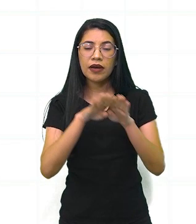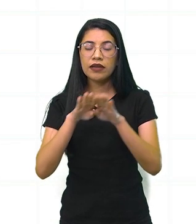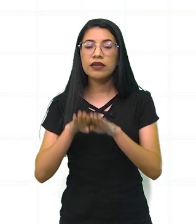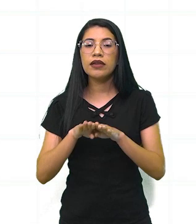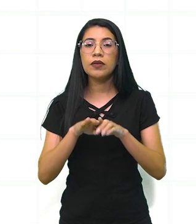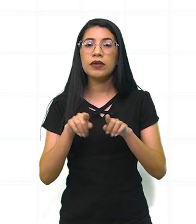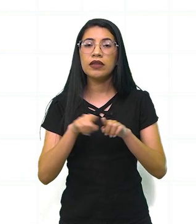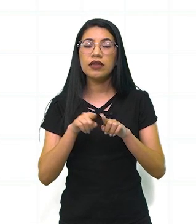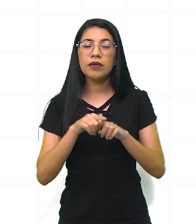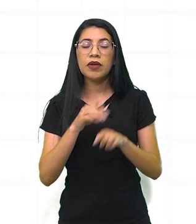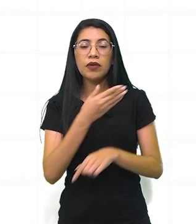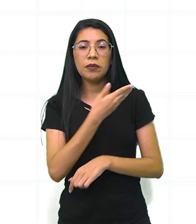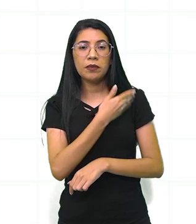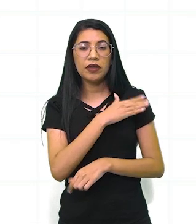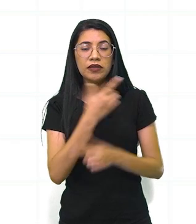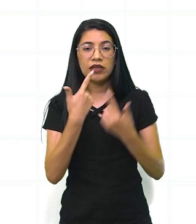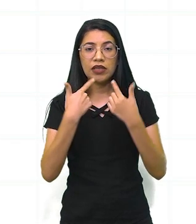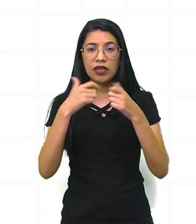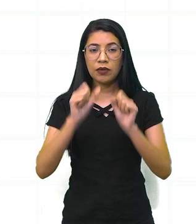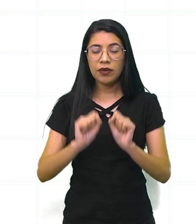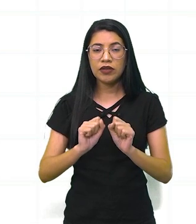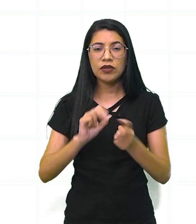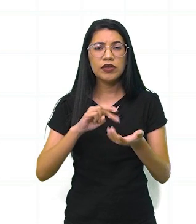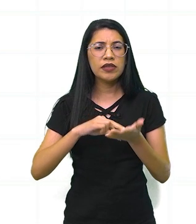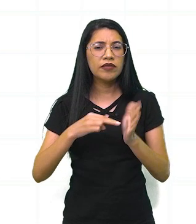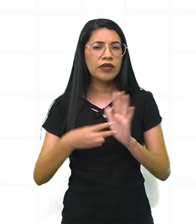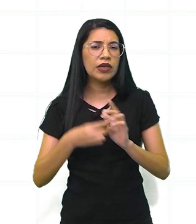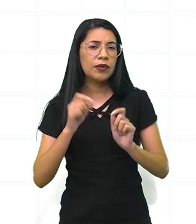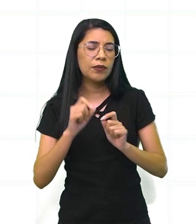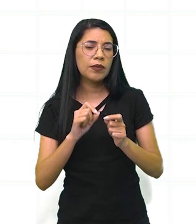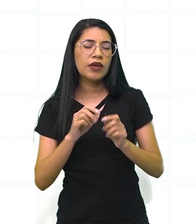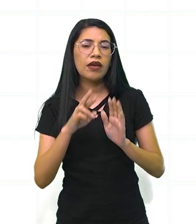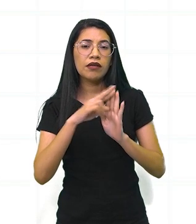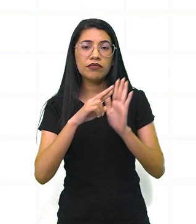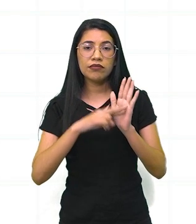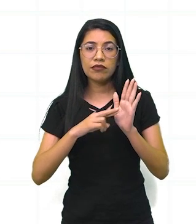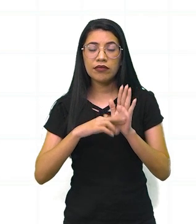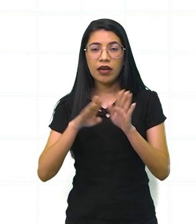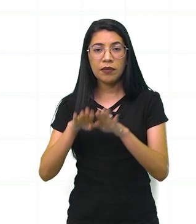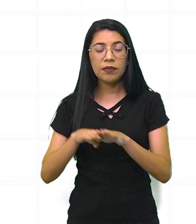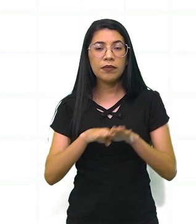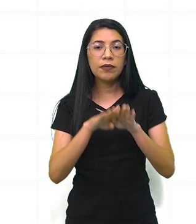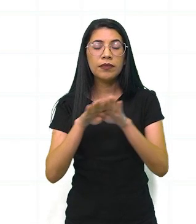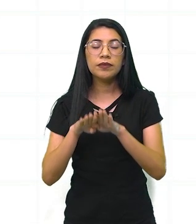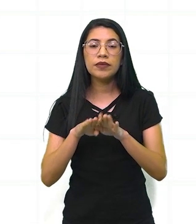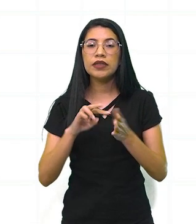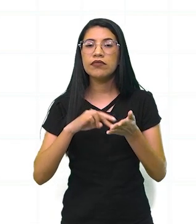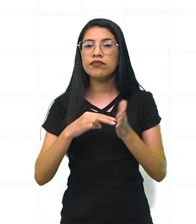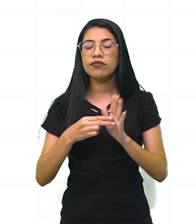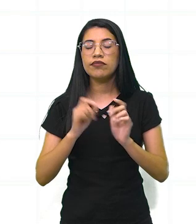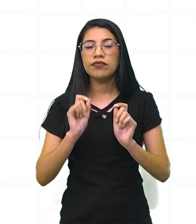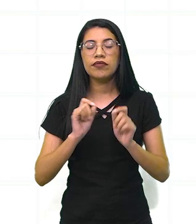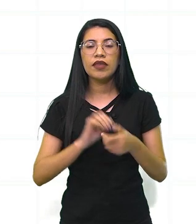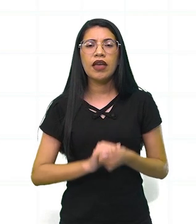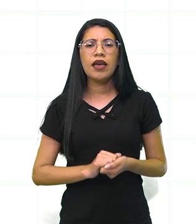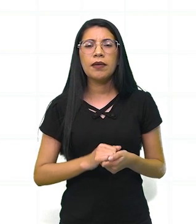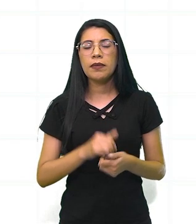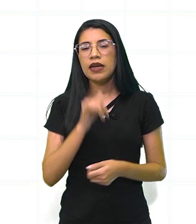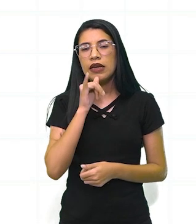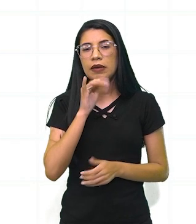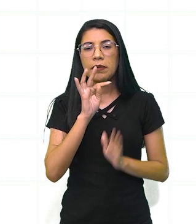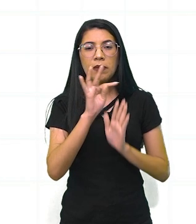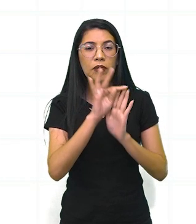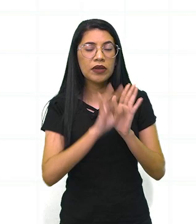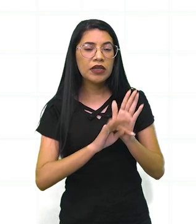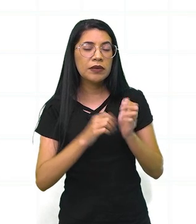o preconceito linguístico quando a gente fala de Norma padrão nós estamos fal gente né diz assim Ah tem que escrever um texto conforme